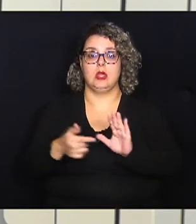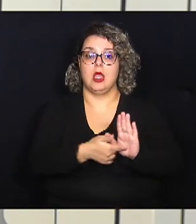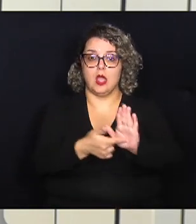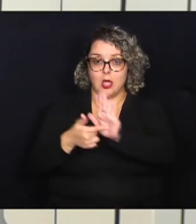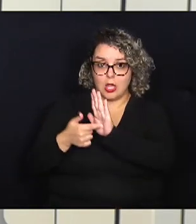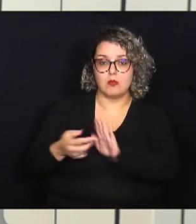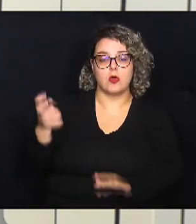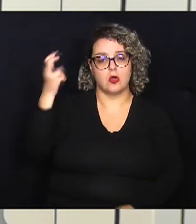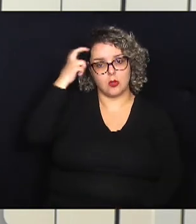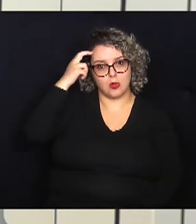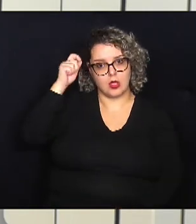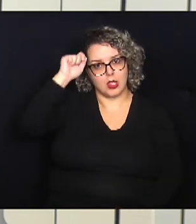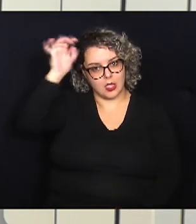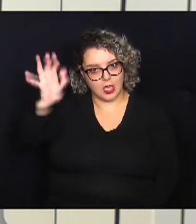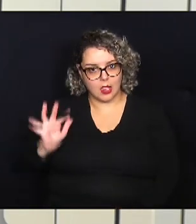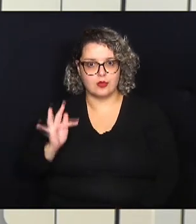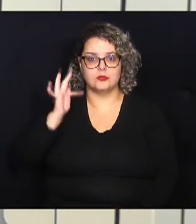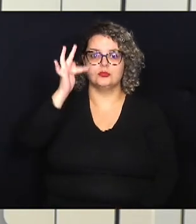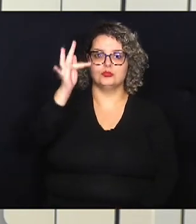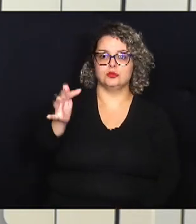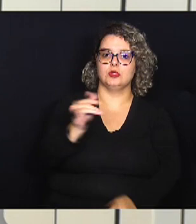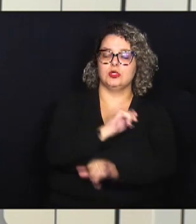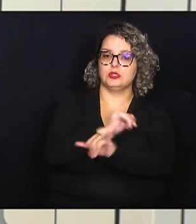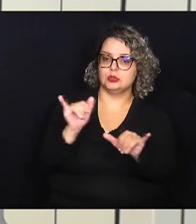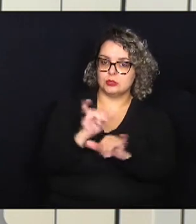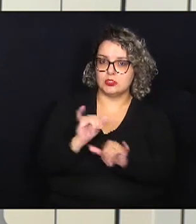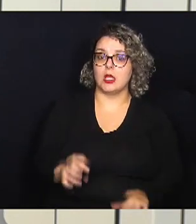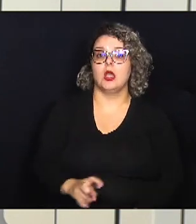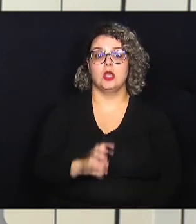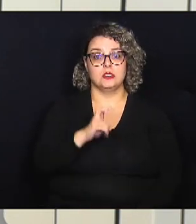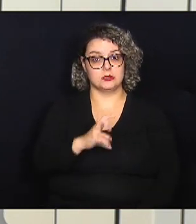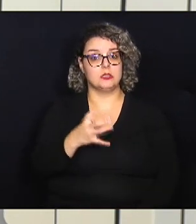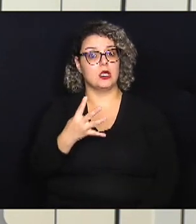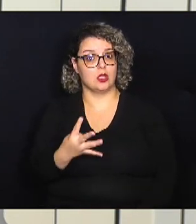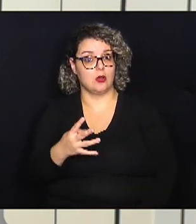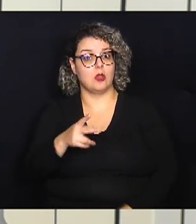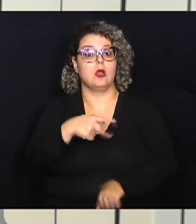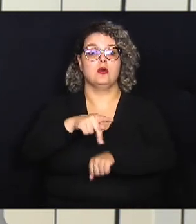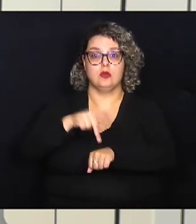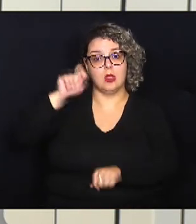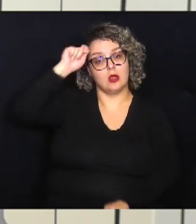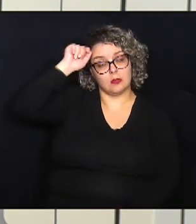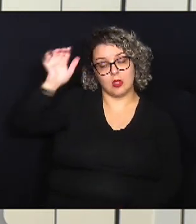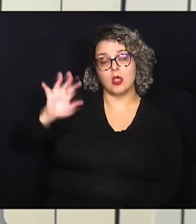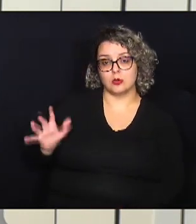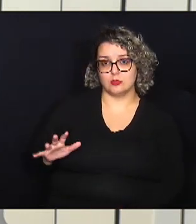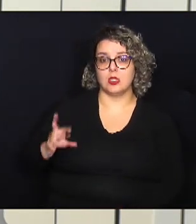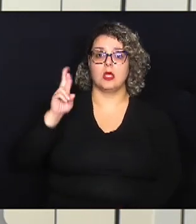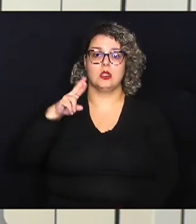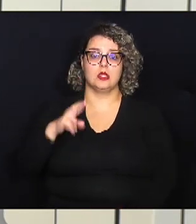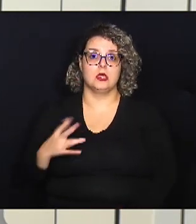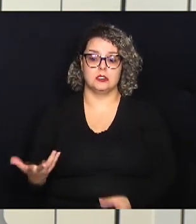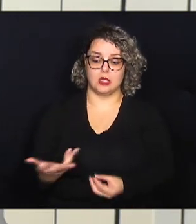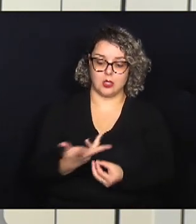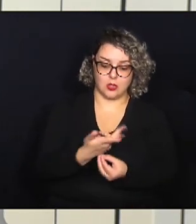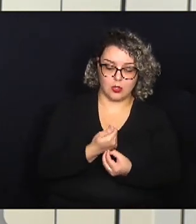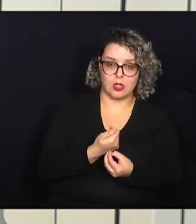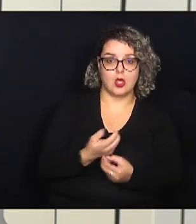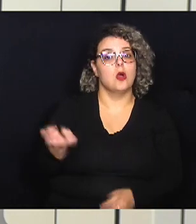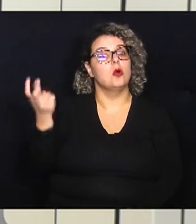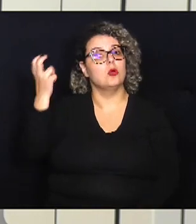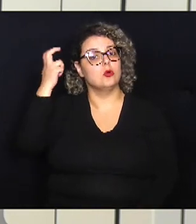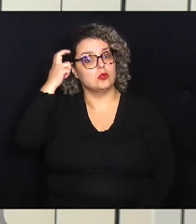Cultural Afrofuturista, que divulgou 54 países africanos por meio das artes, culturas,